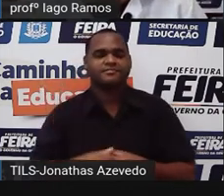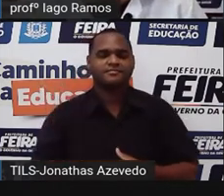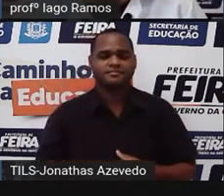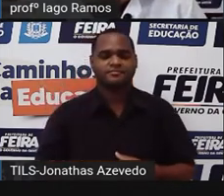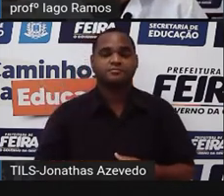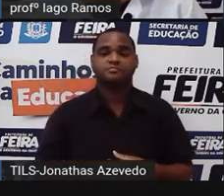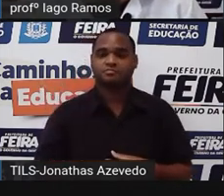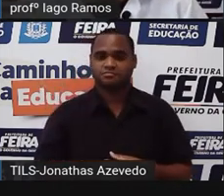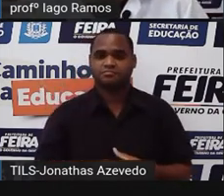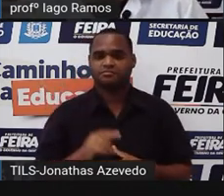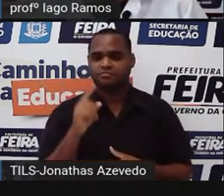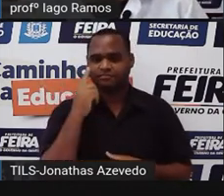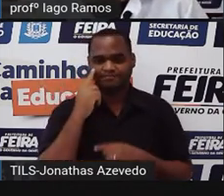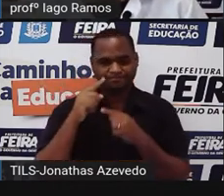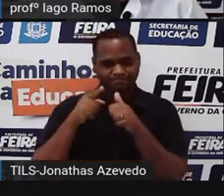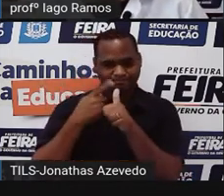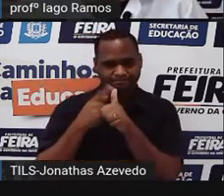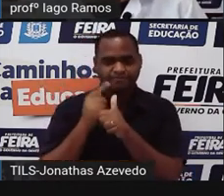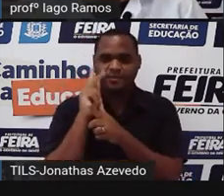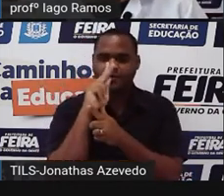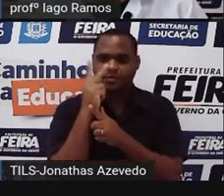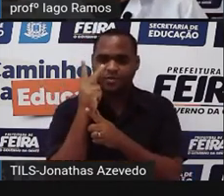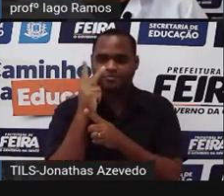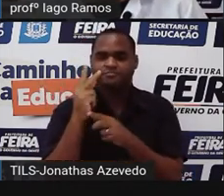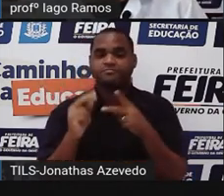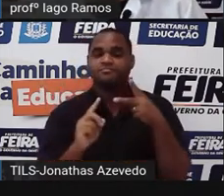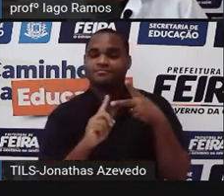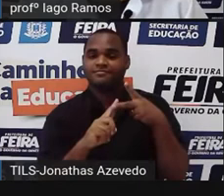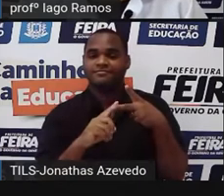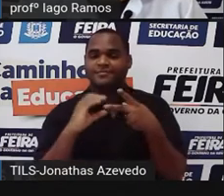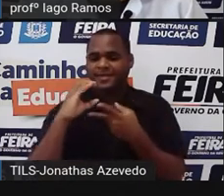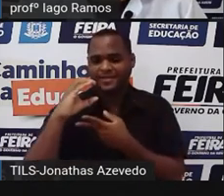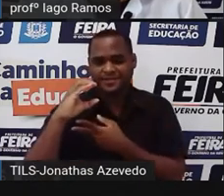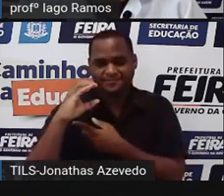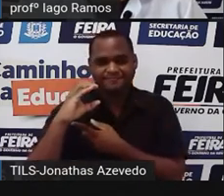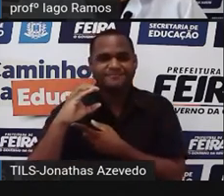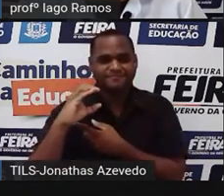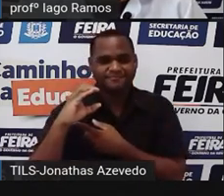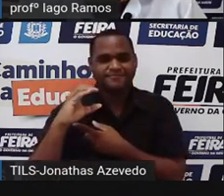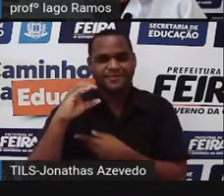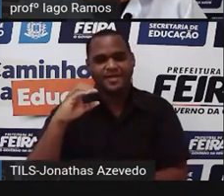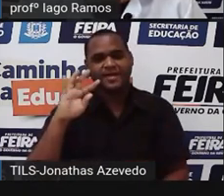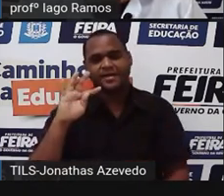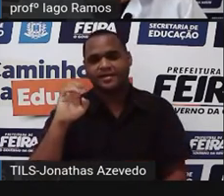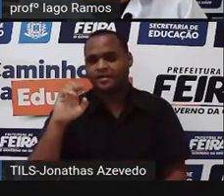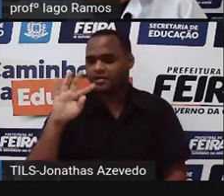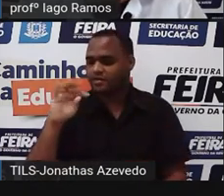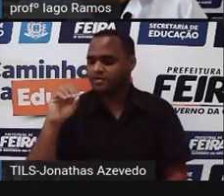a hipotenusa. E os outros dois que sobraram são os catetos, tá?